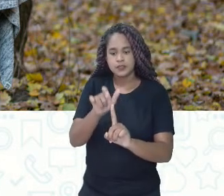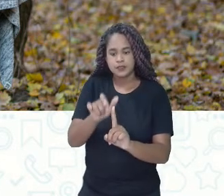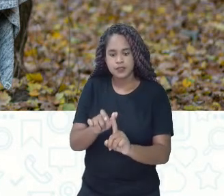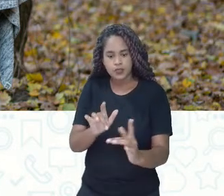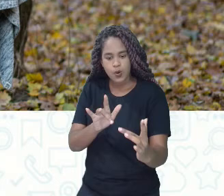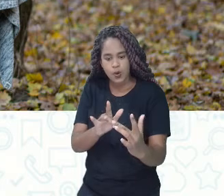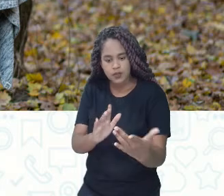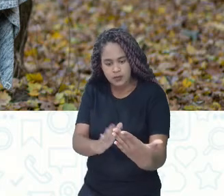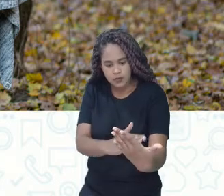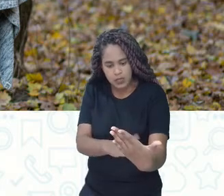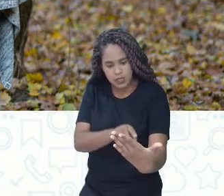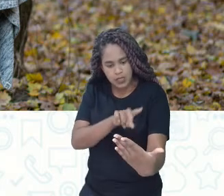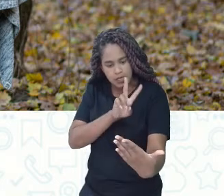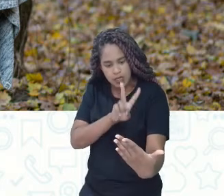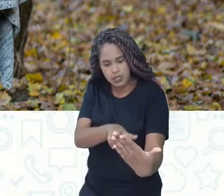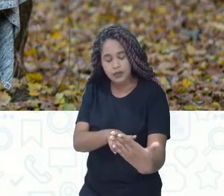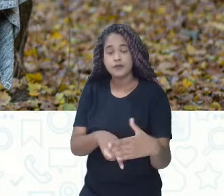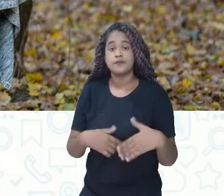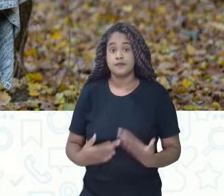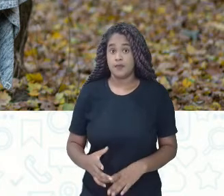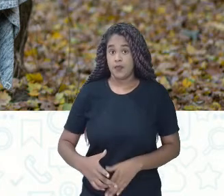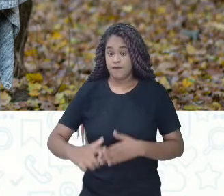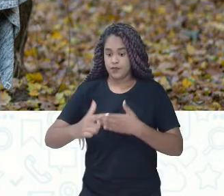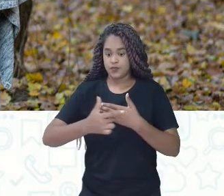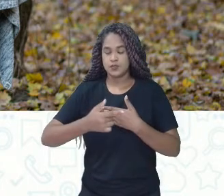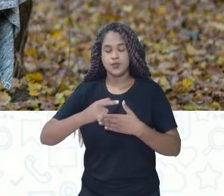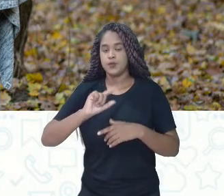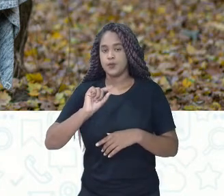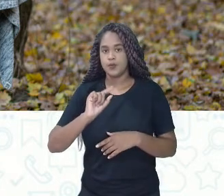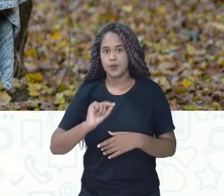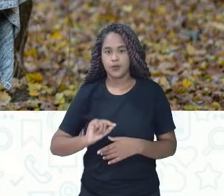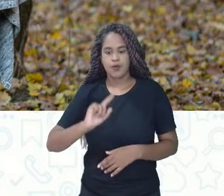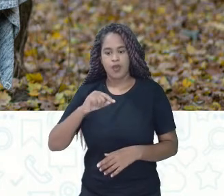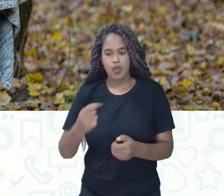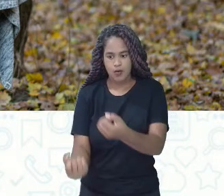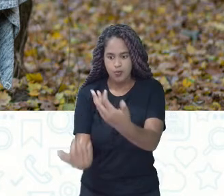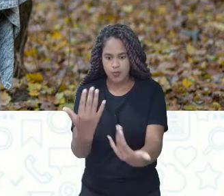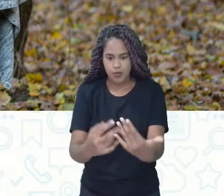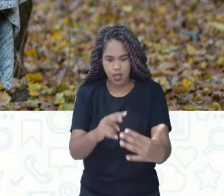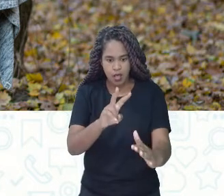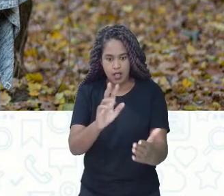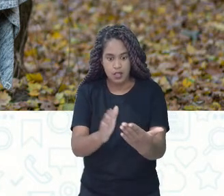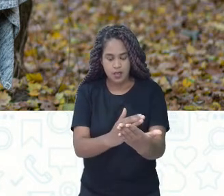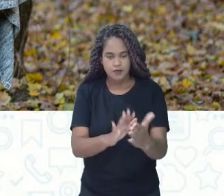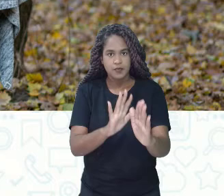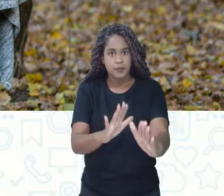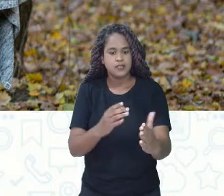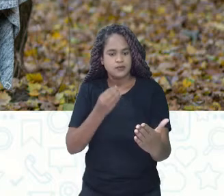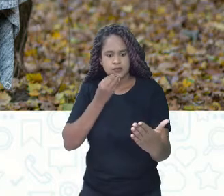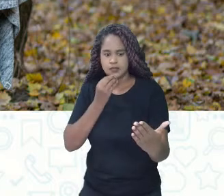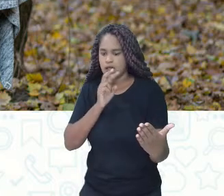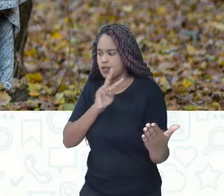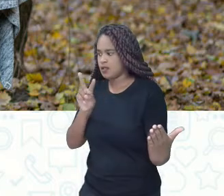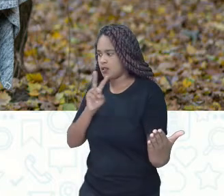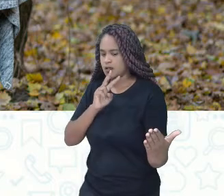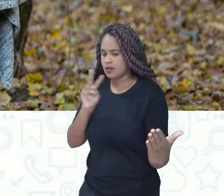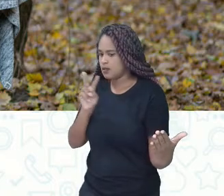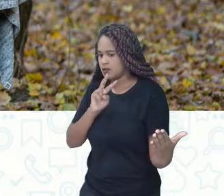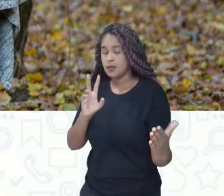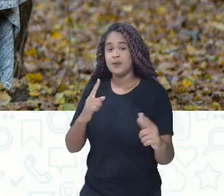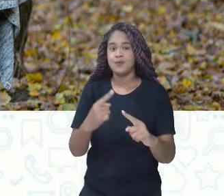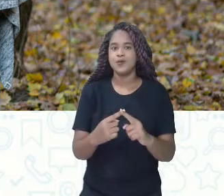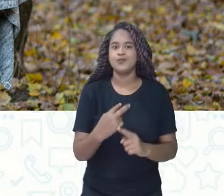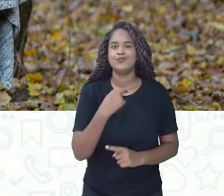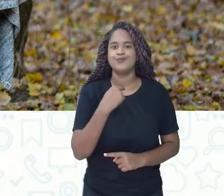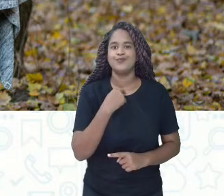livro. Como seu trabalho era queimar os livros, ele reluta, né, em ler o texto, porque isso configurava um ato ilegal.